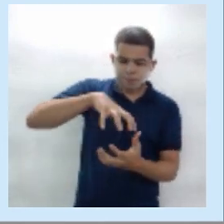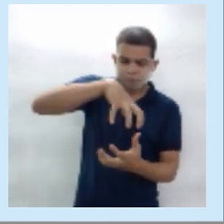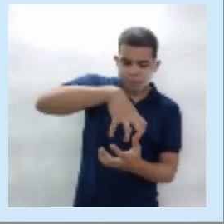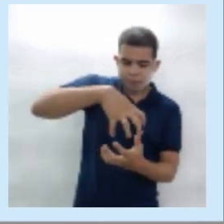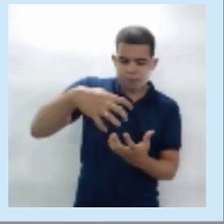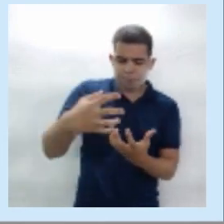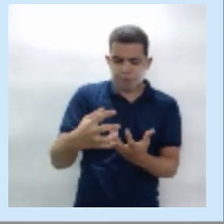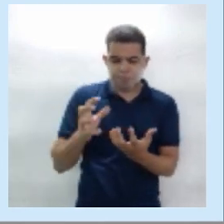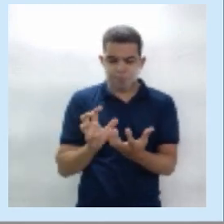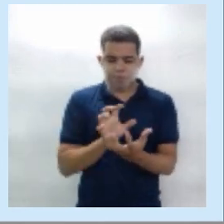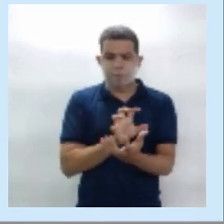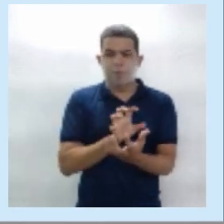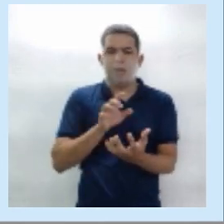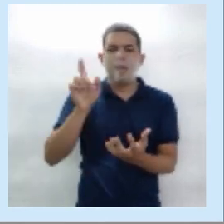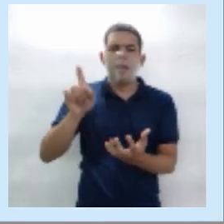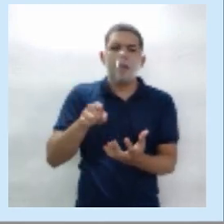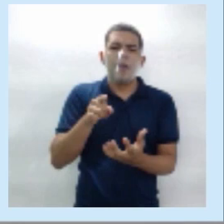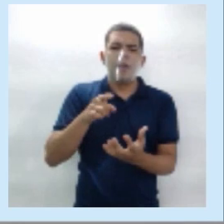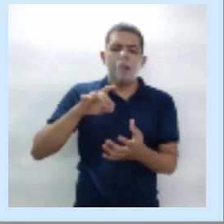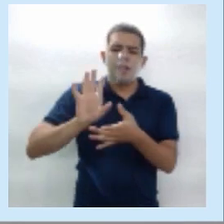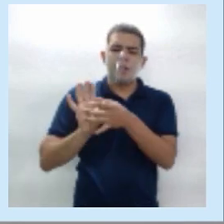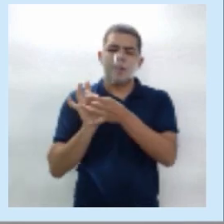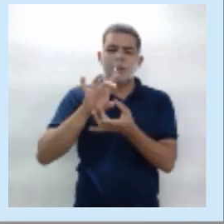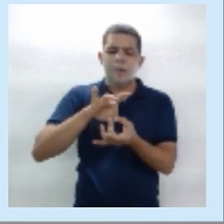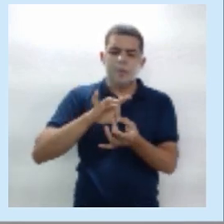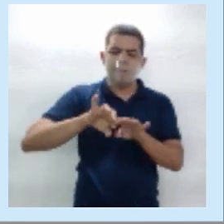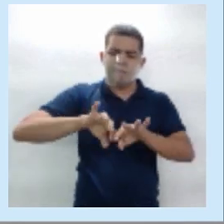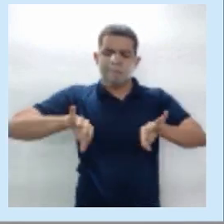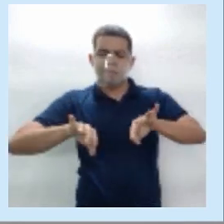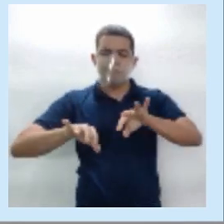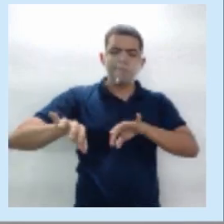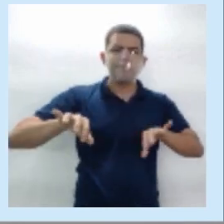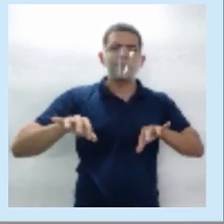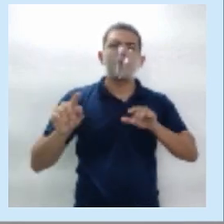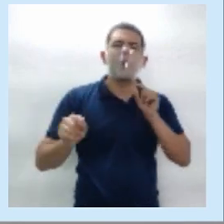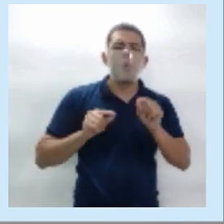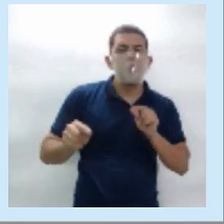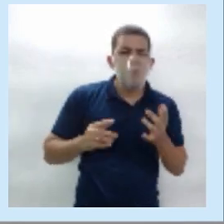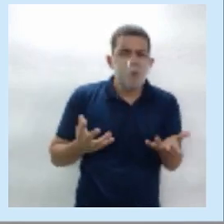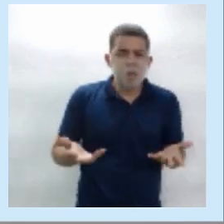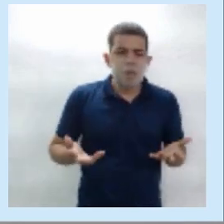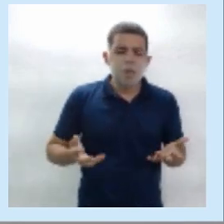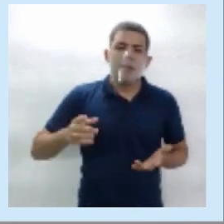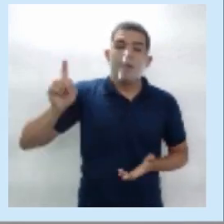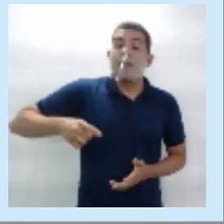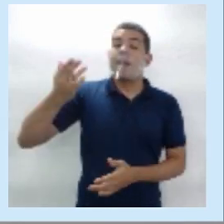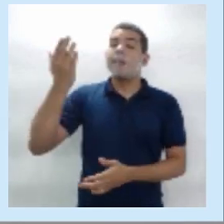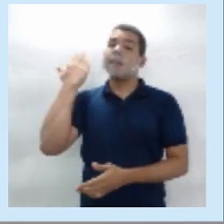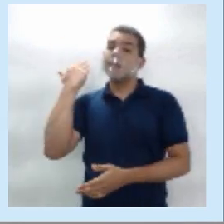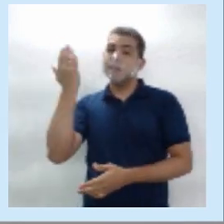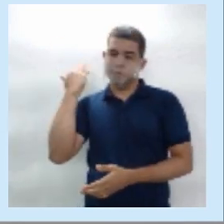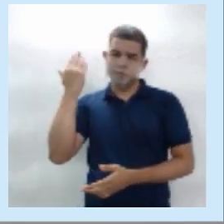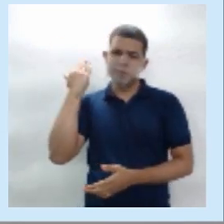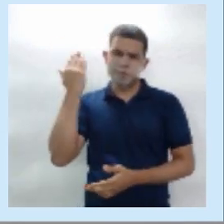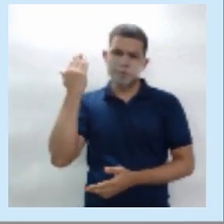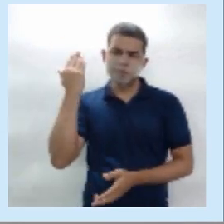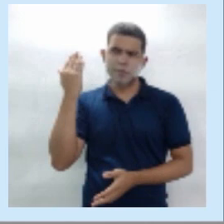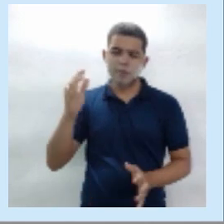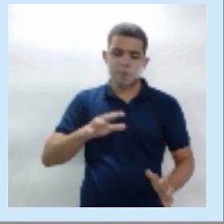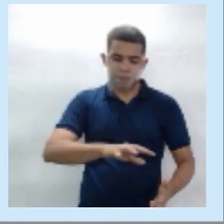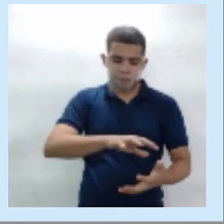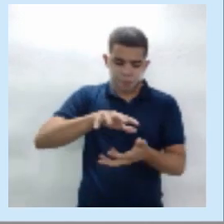a deriva continental. Isso quer dizer o quê? Isso quer dizer que antes, né, o